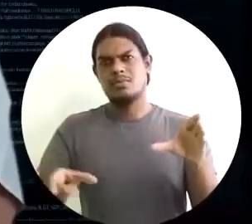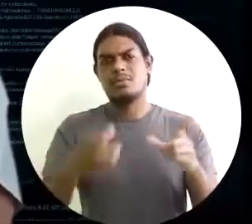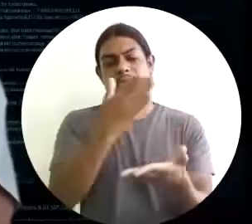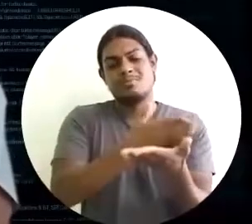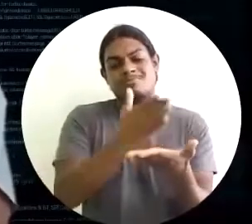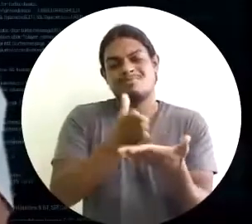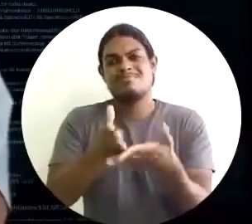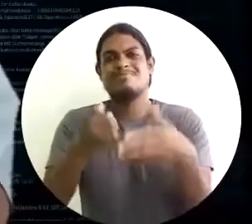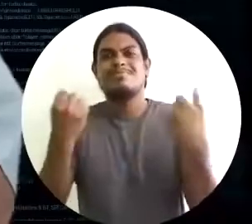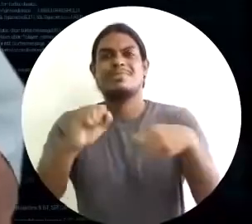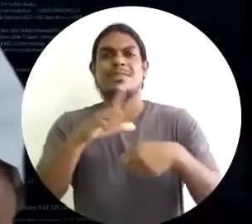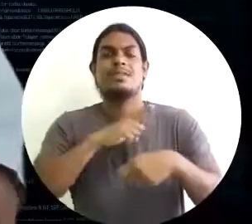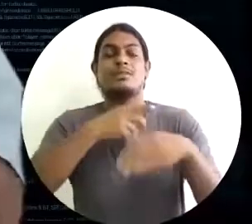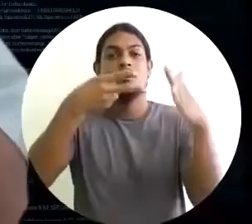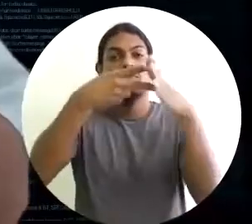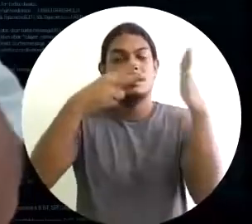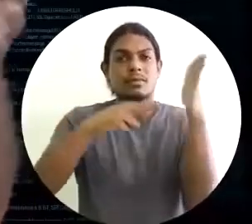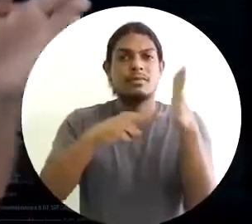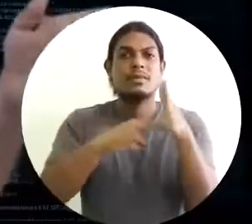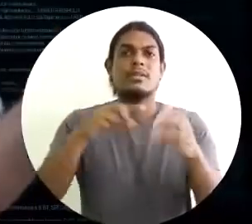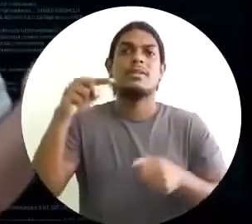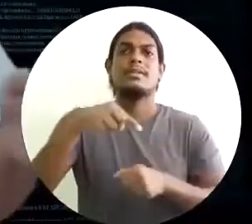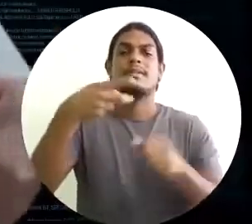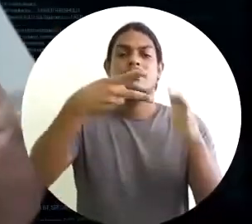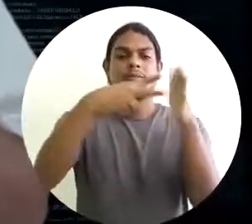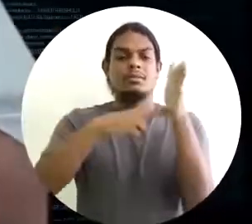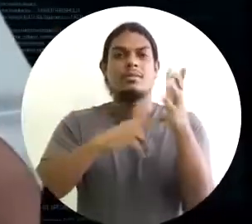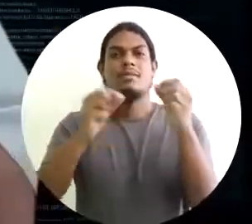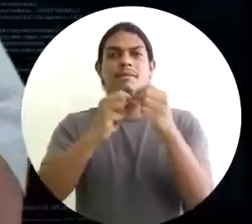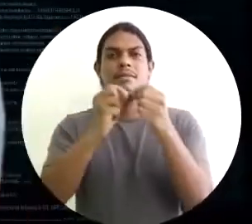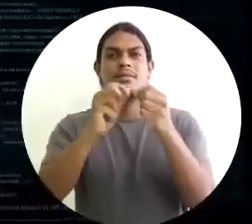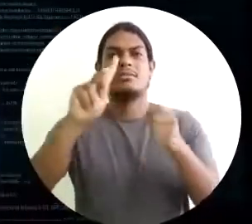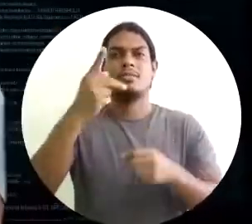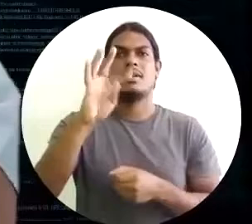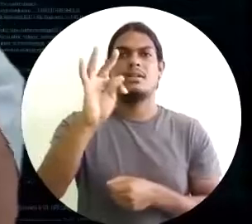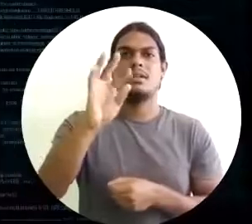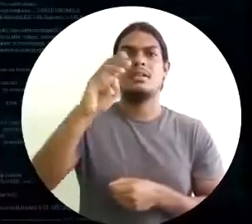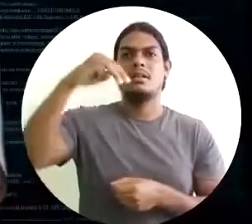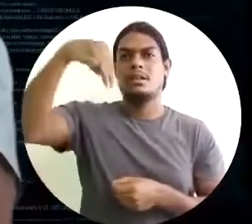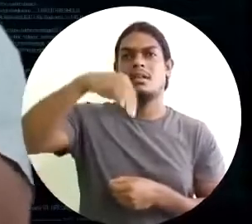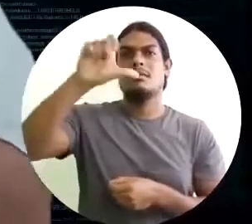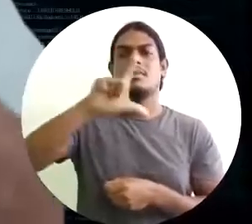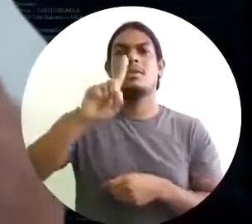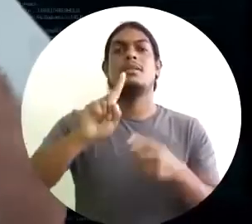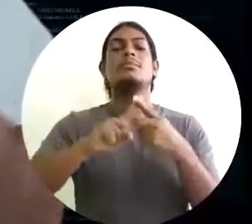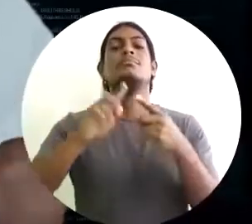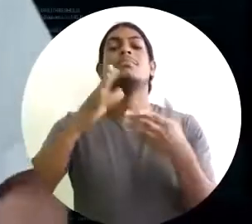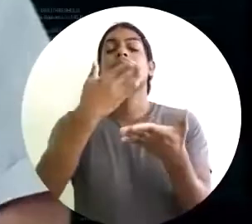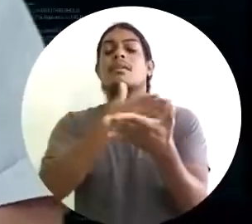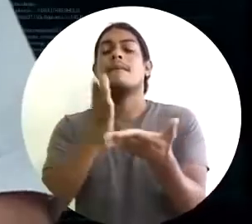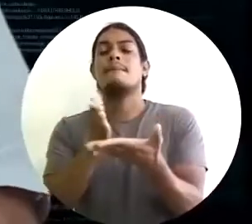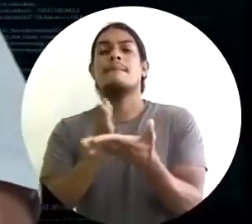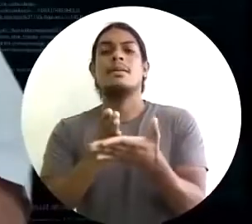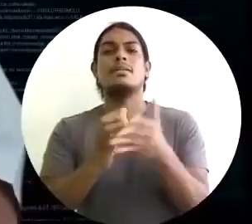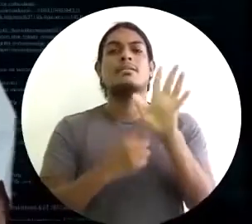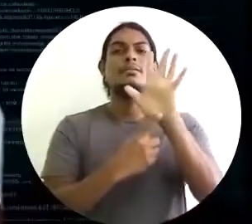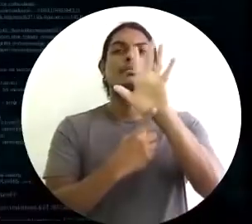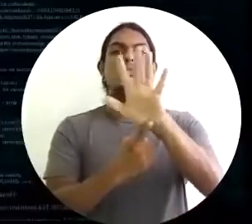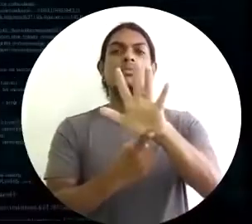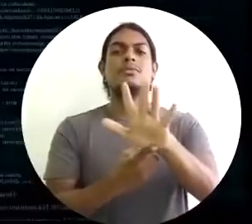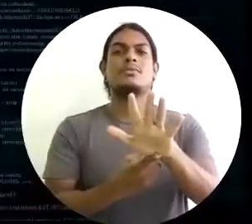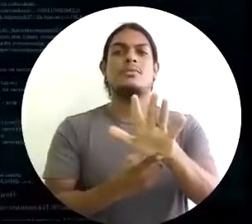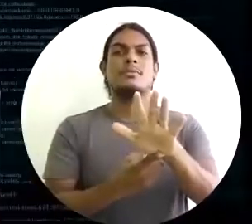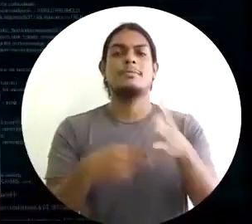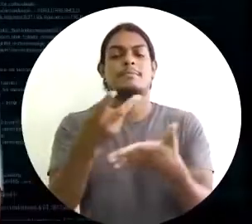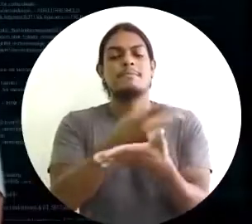um significado. E esse significado é feito no HTML. E a parte visual, a parte que mais agrada, ela é